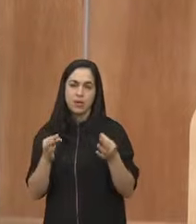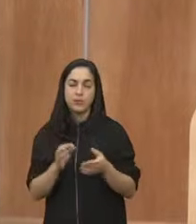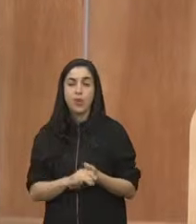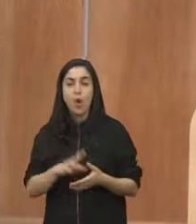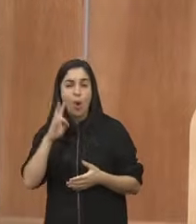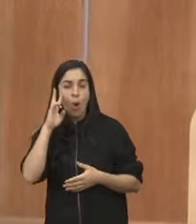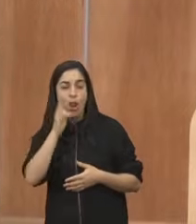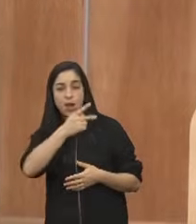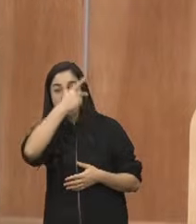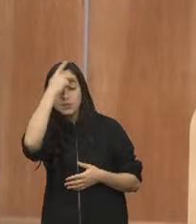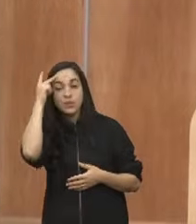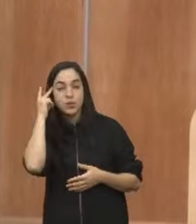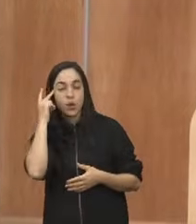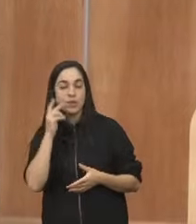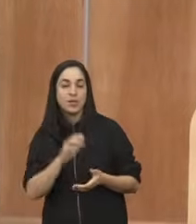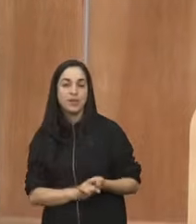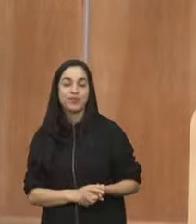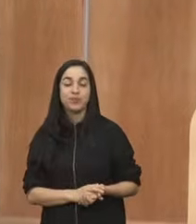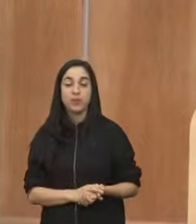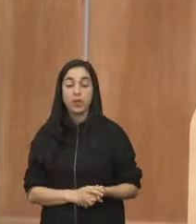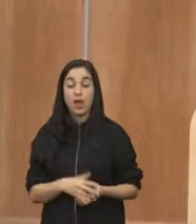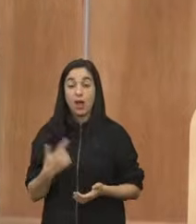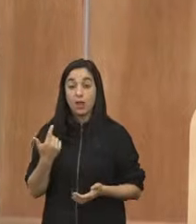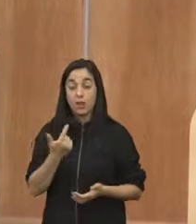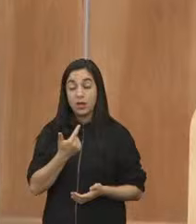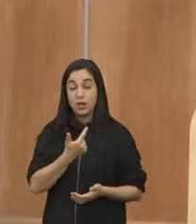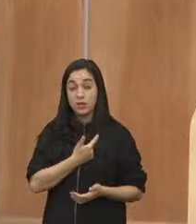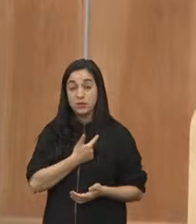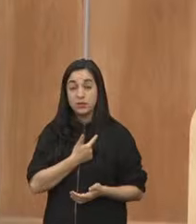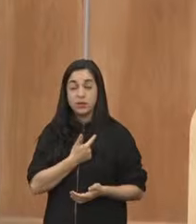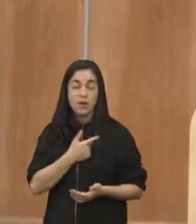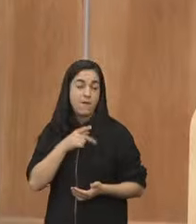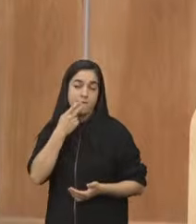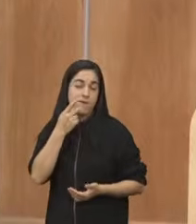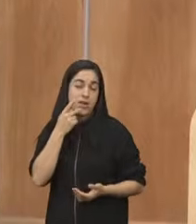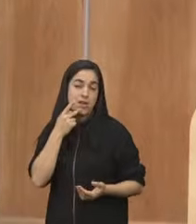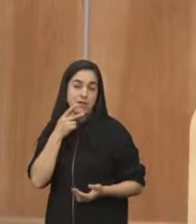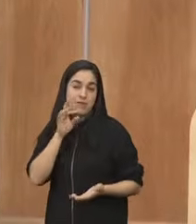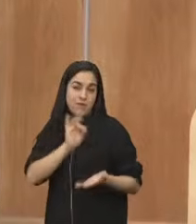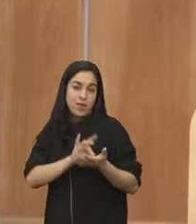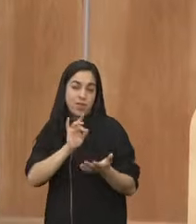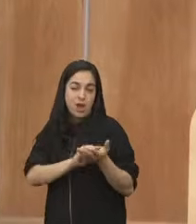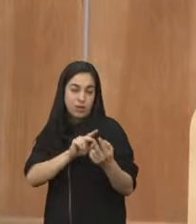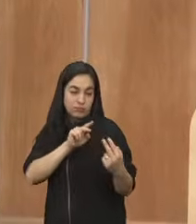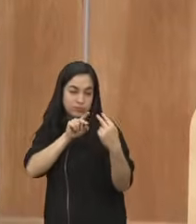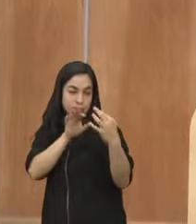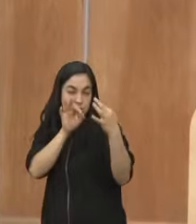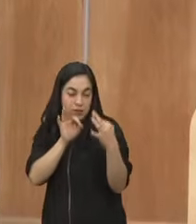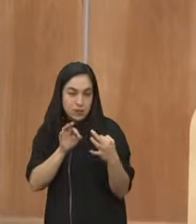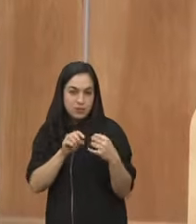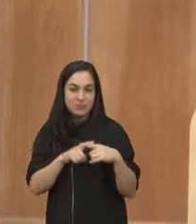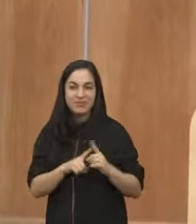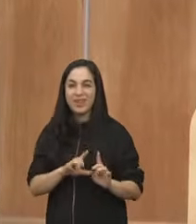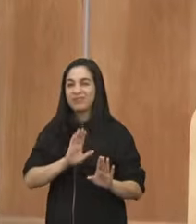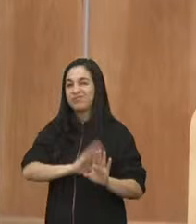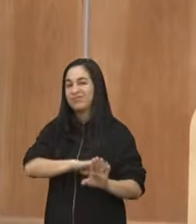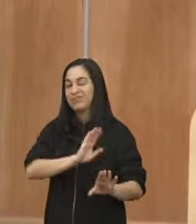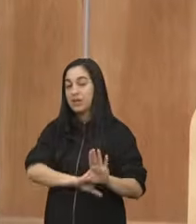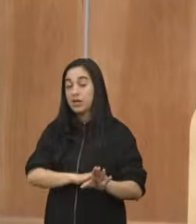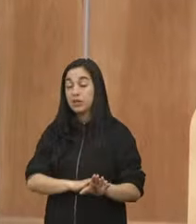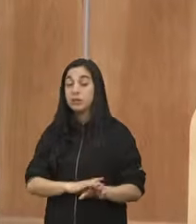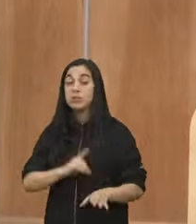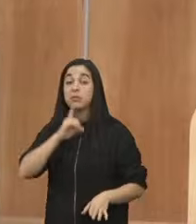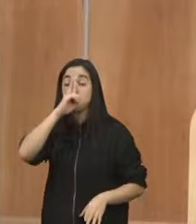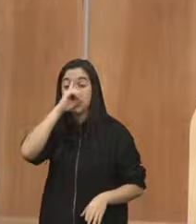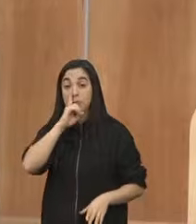e falar a verdade, nós corremos um sério risco de iludir as pessoas, de deixar a